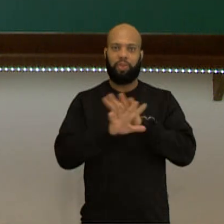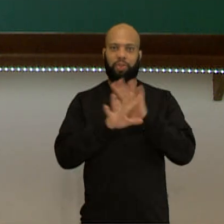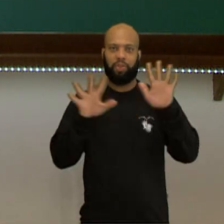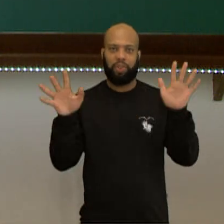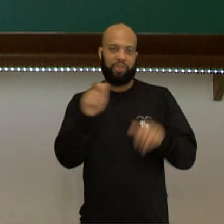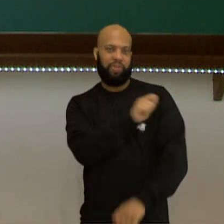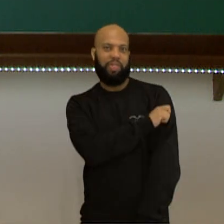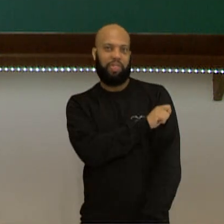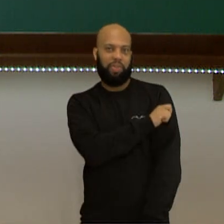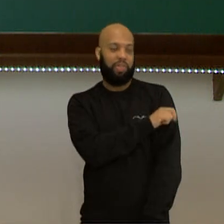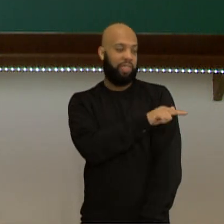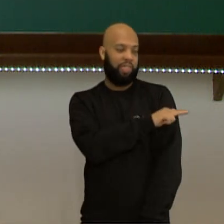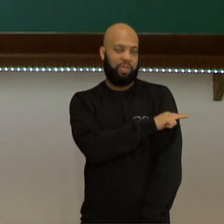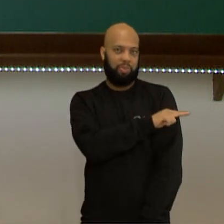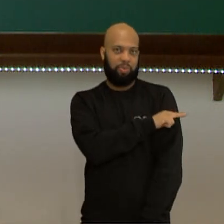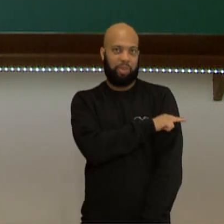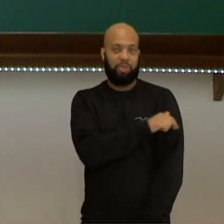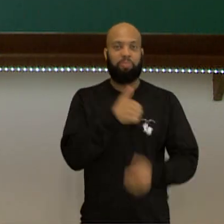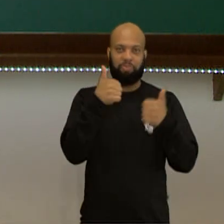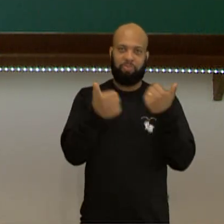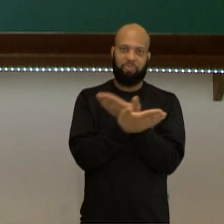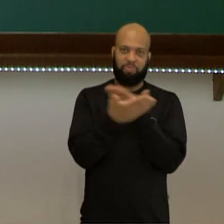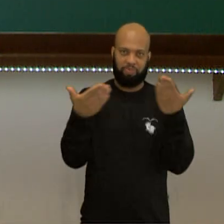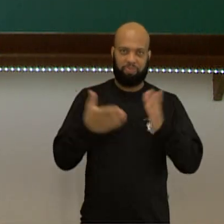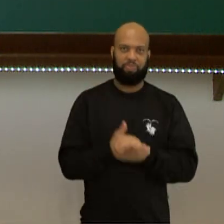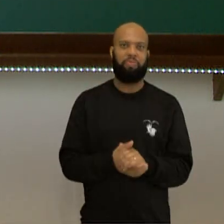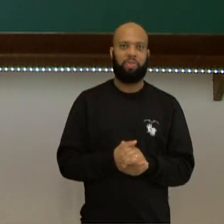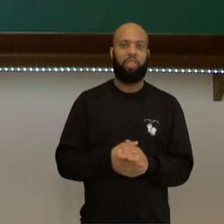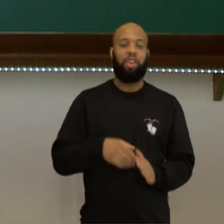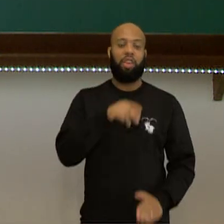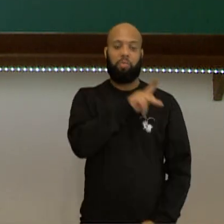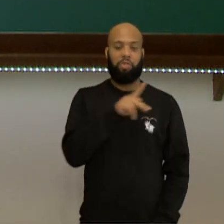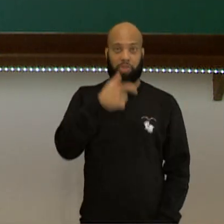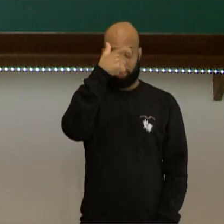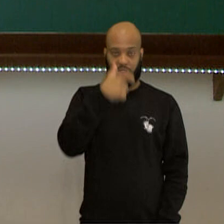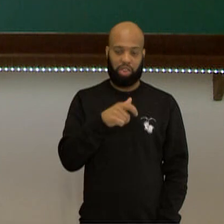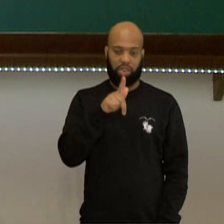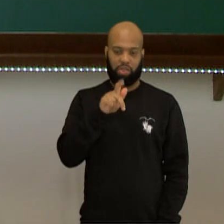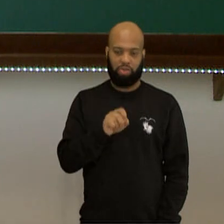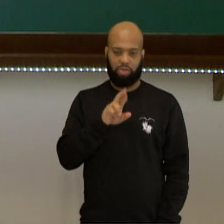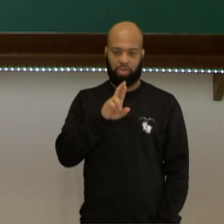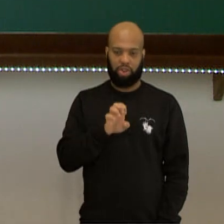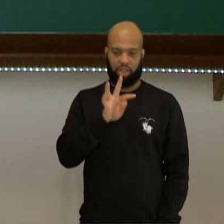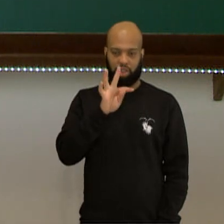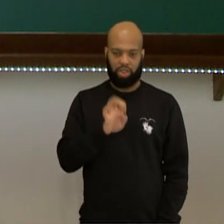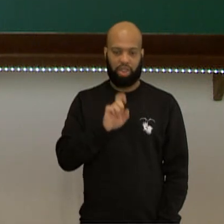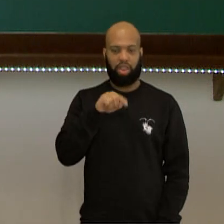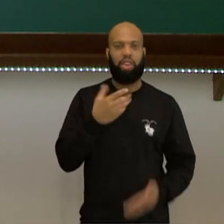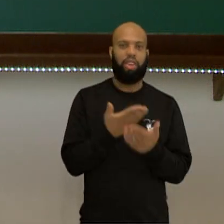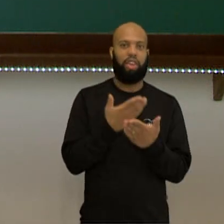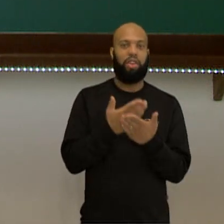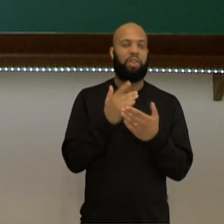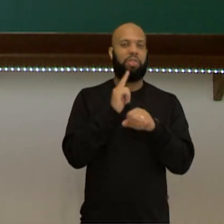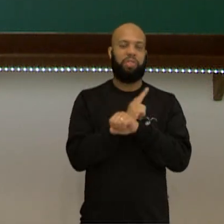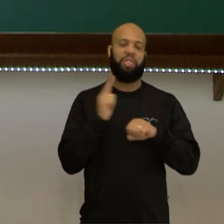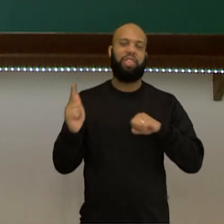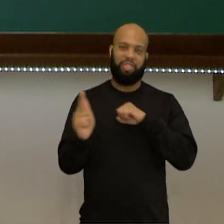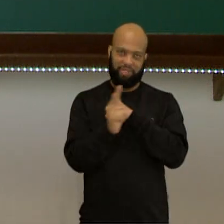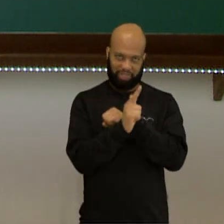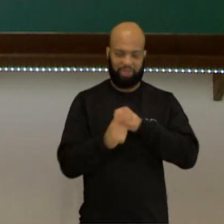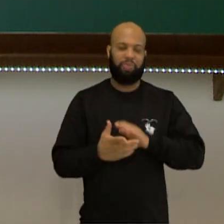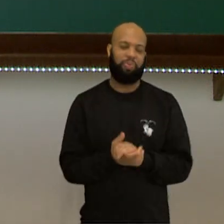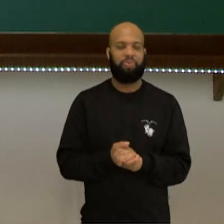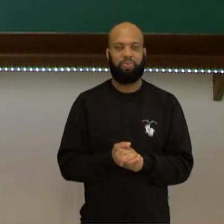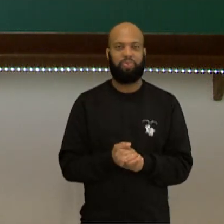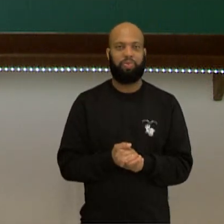Olá, meus queridos alunos do 7º ano, tudo bem com vocês? Eu sou a professora Gorete Wozniak, estamos aqui para uma aula de Geografia